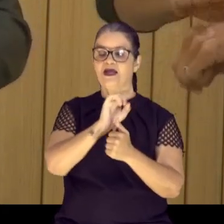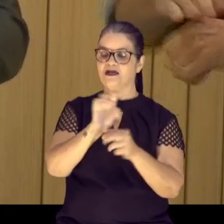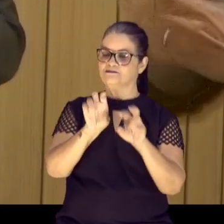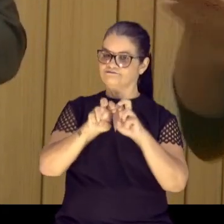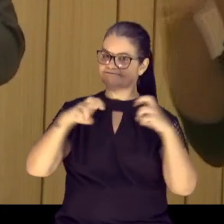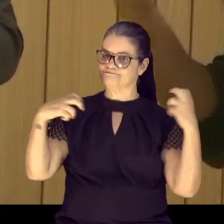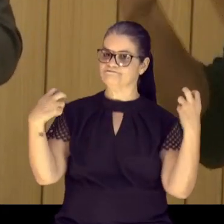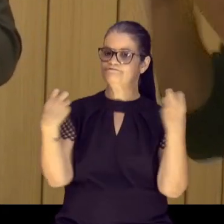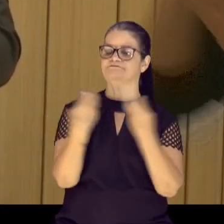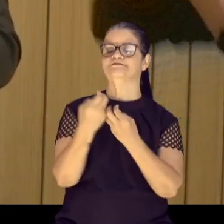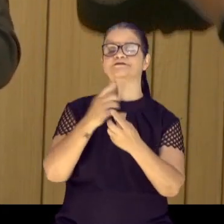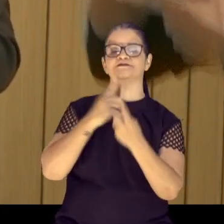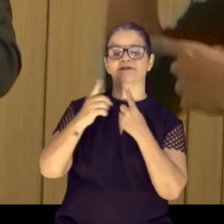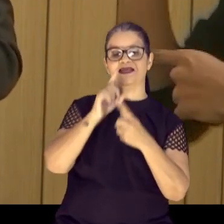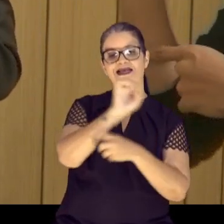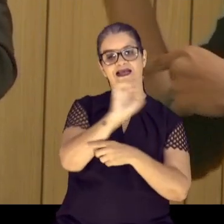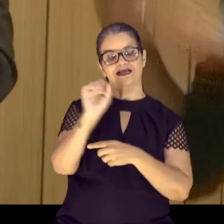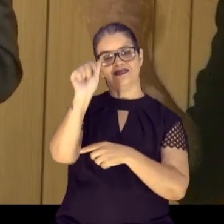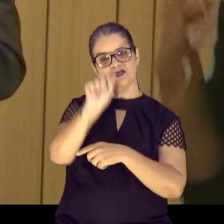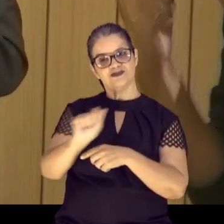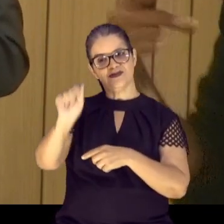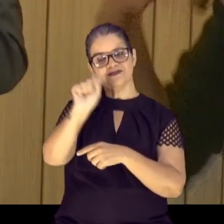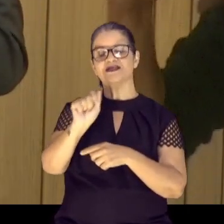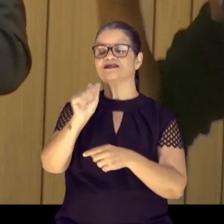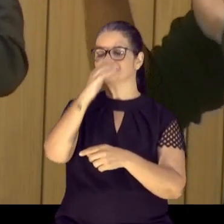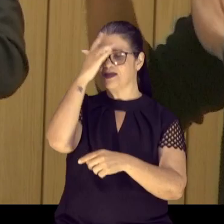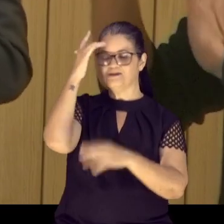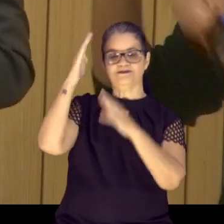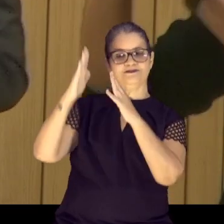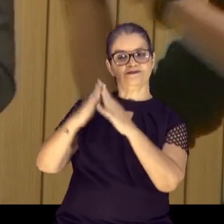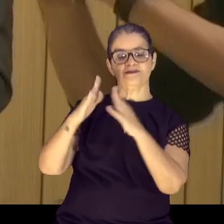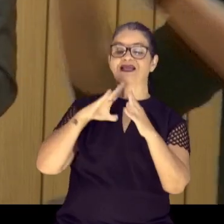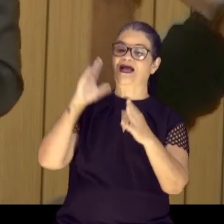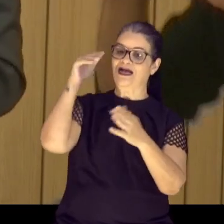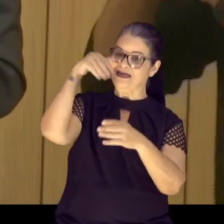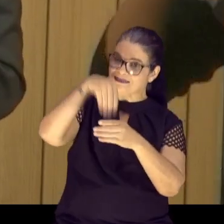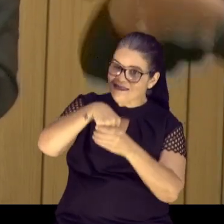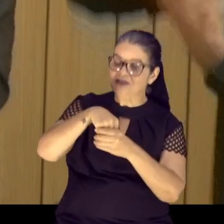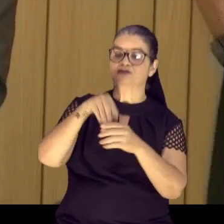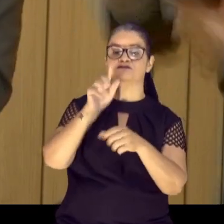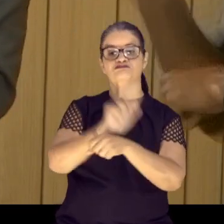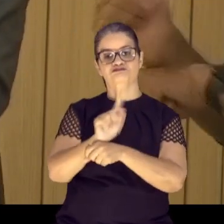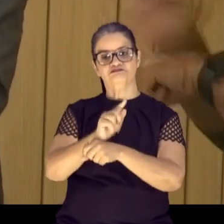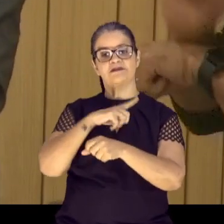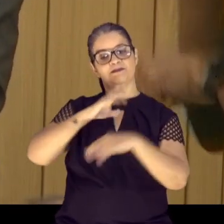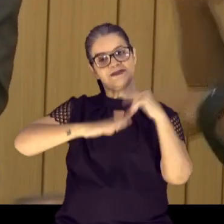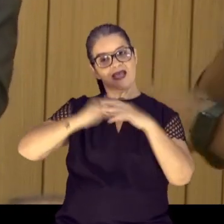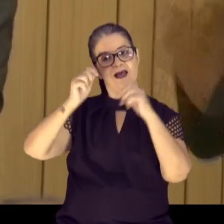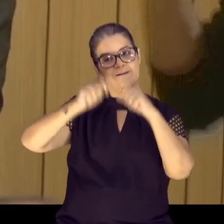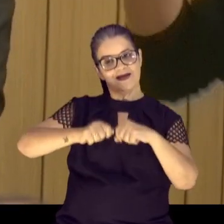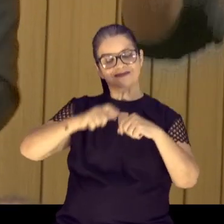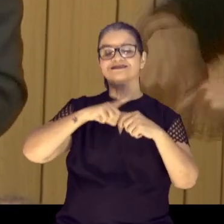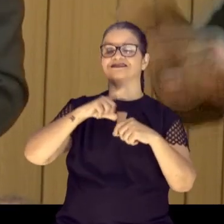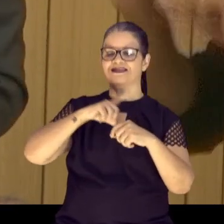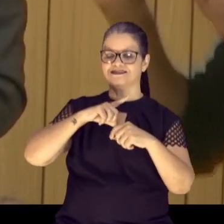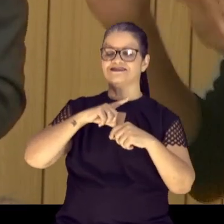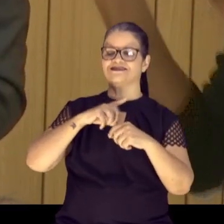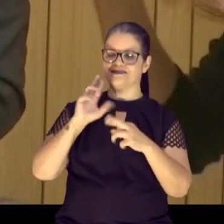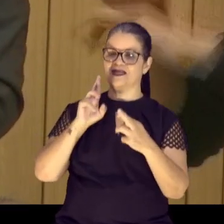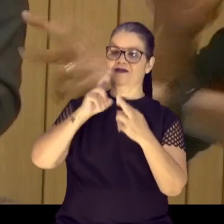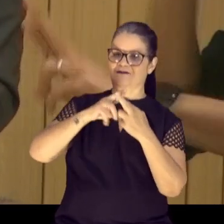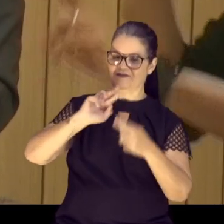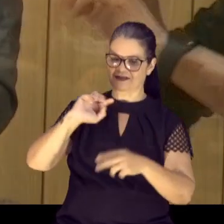cada associação de moradores, e até dentro das gestões, nós temos a capacidade de nos